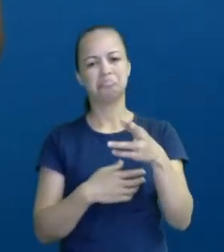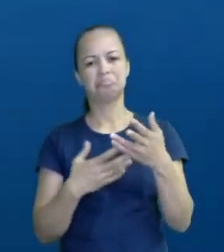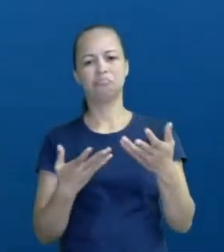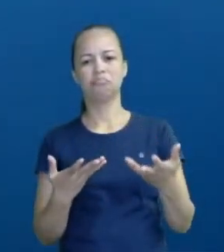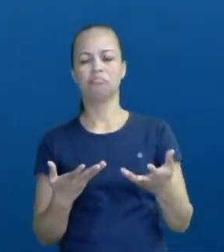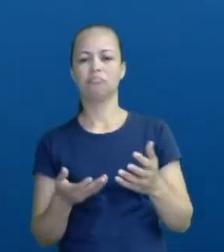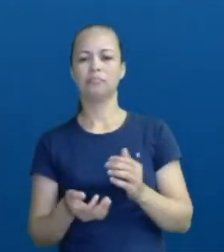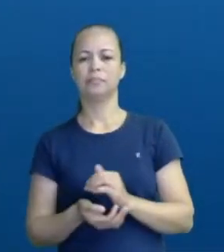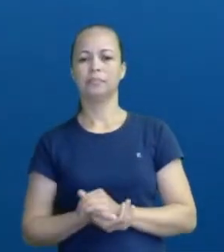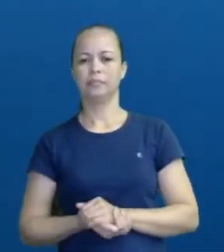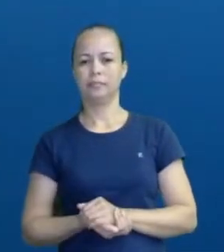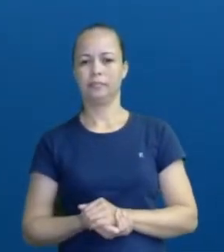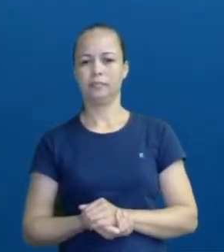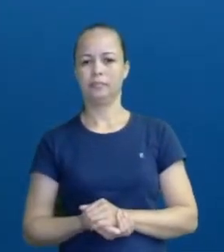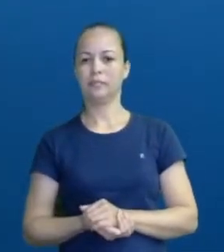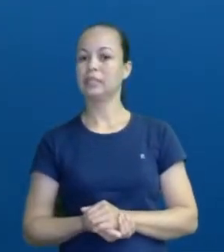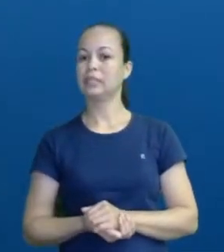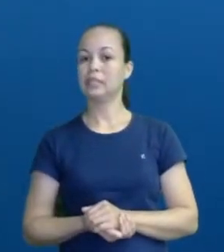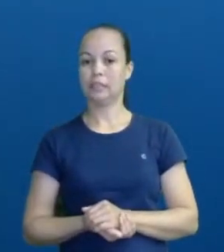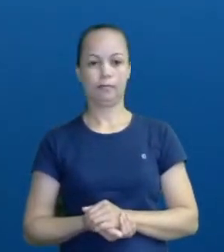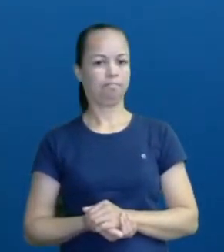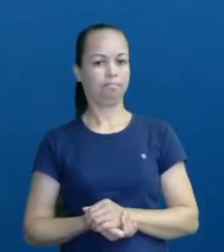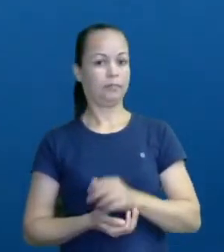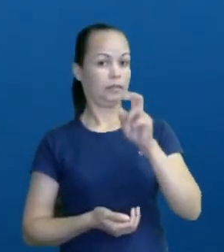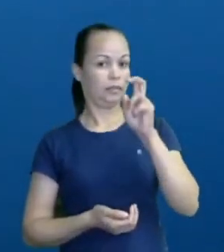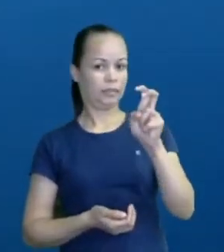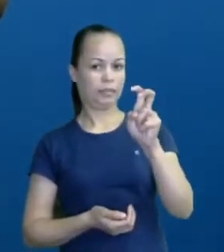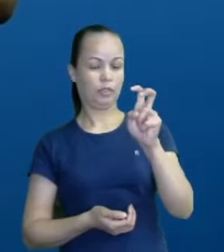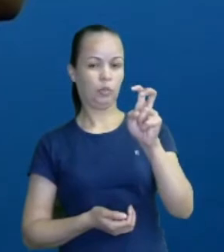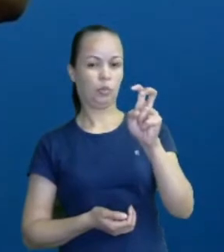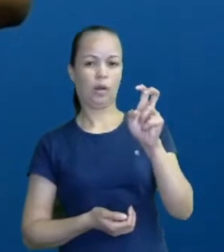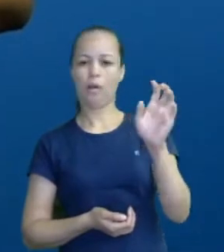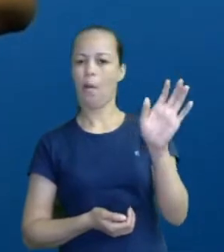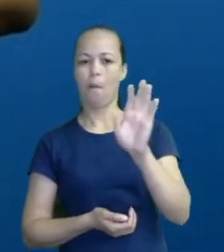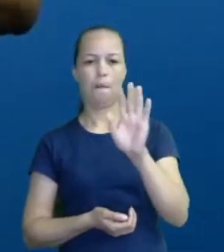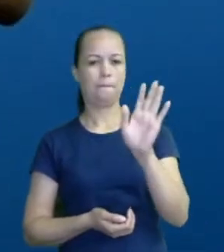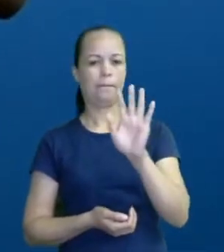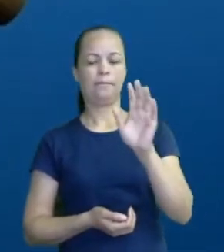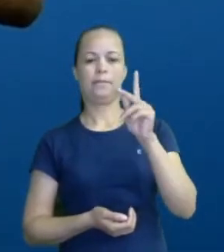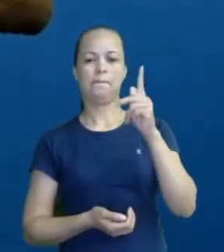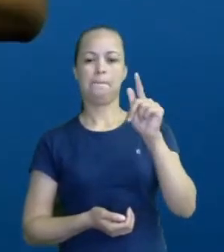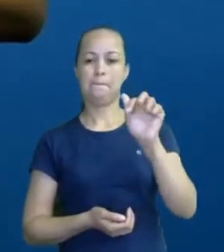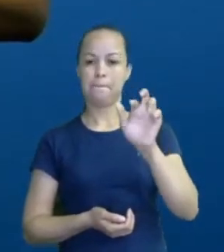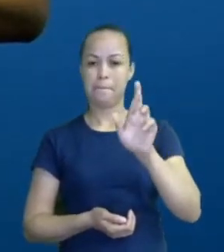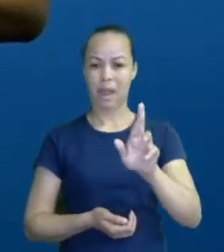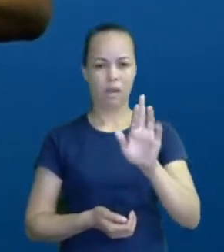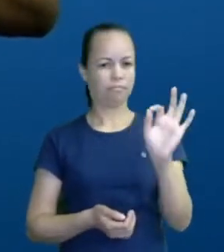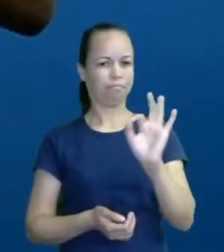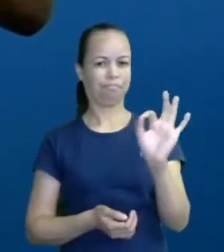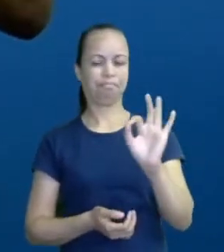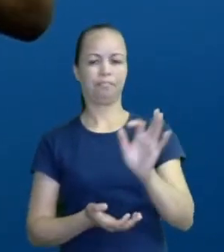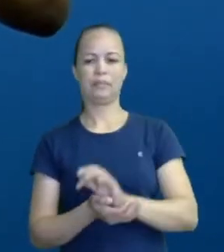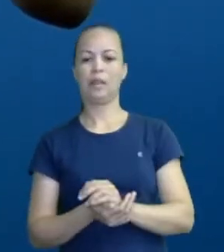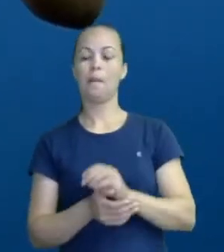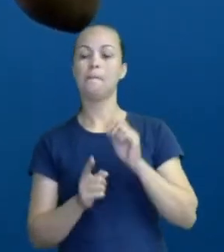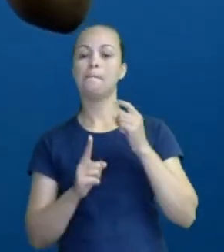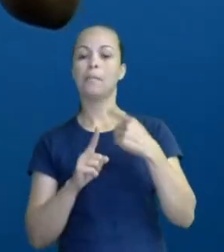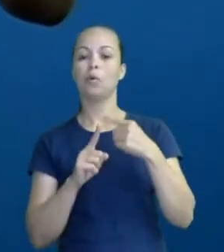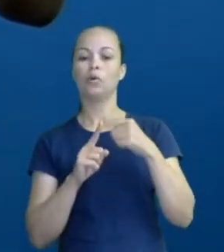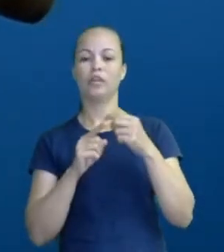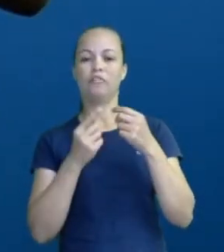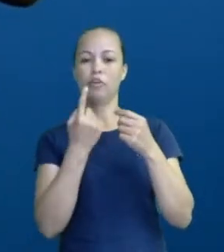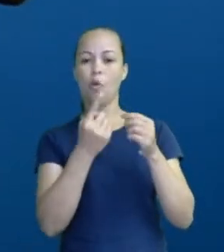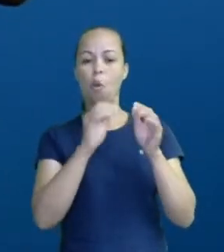5 não é número par. Por quê? Porque sobrou uma. E só é